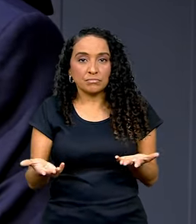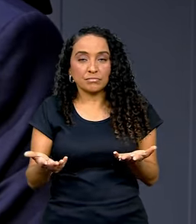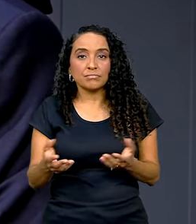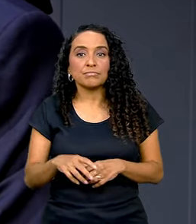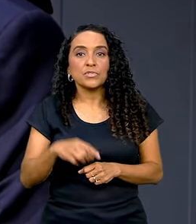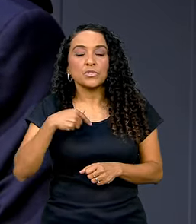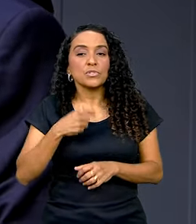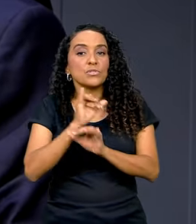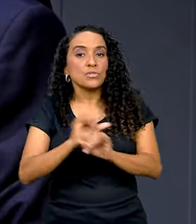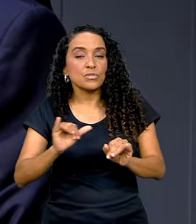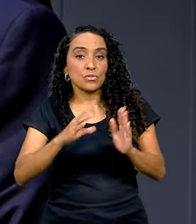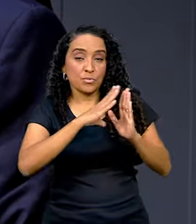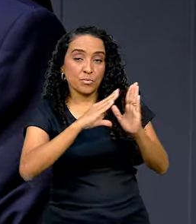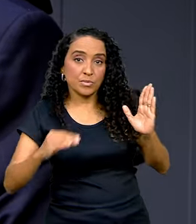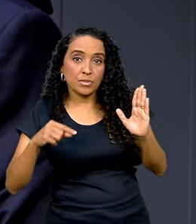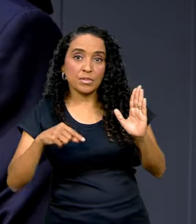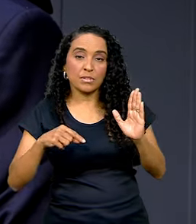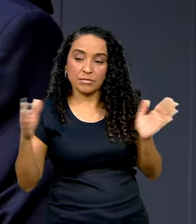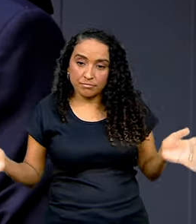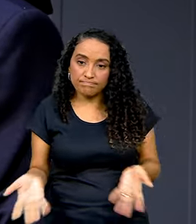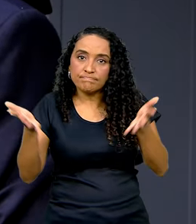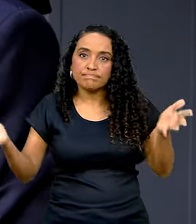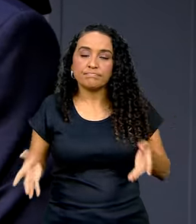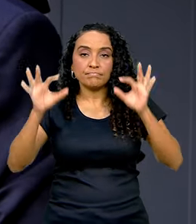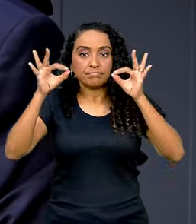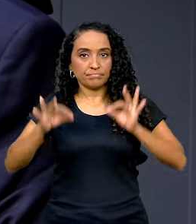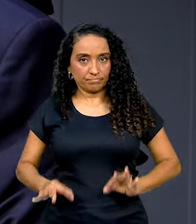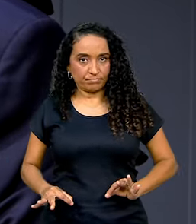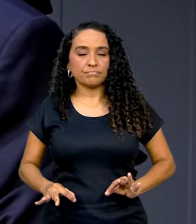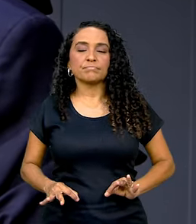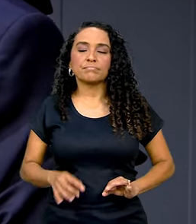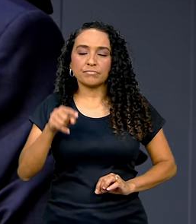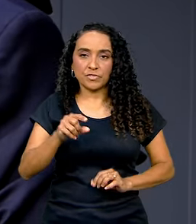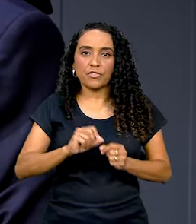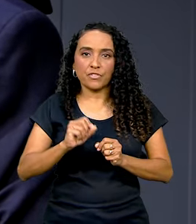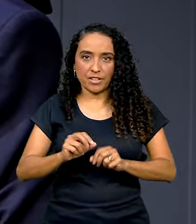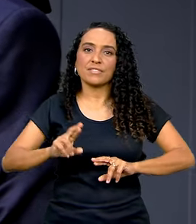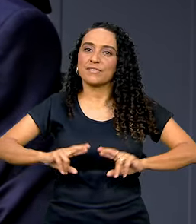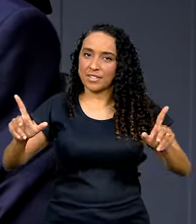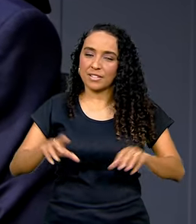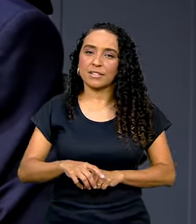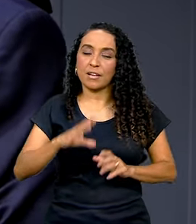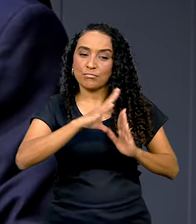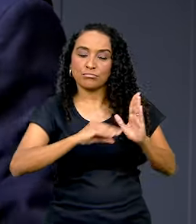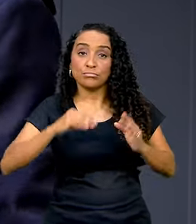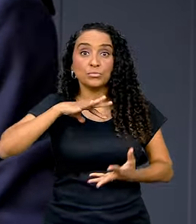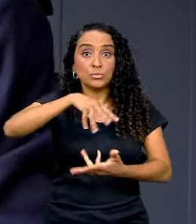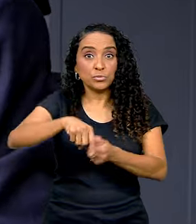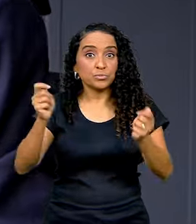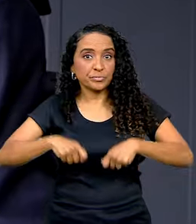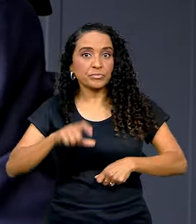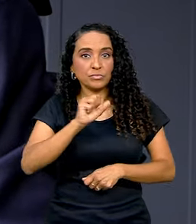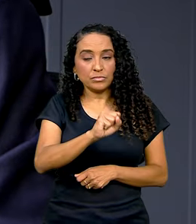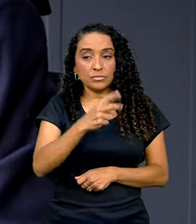prêmio então eu digo que esse modelo da promoção da dignidade ele faz uma diferença é um